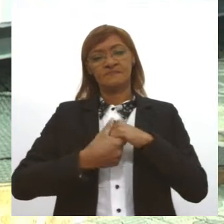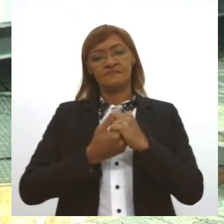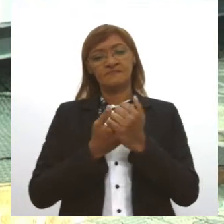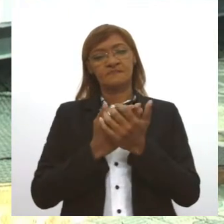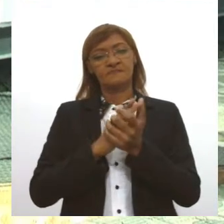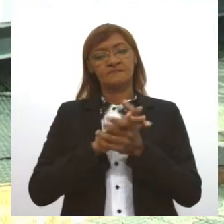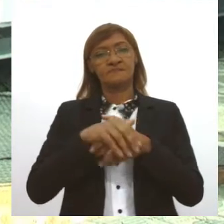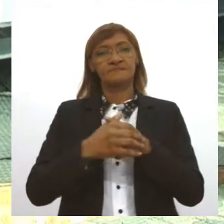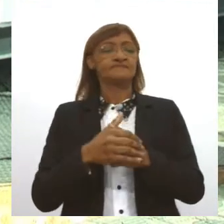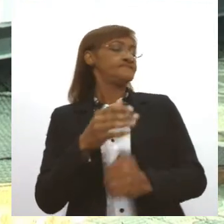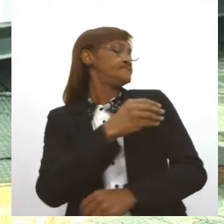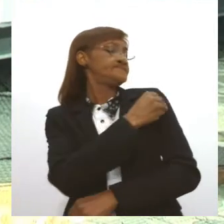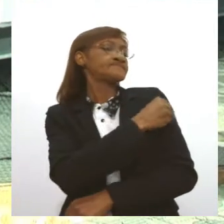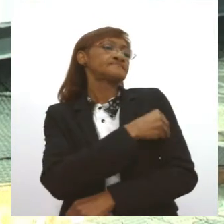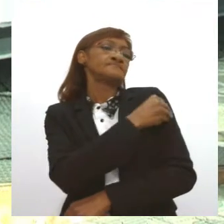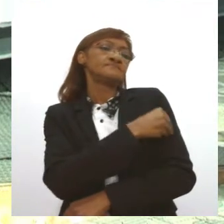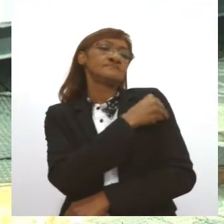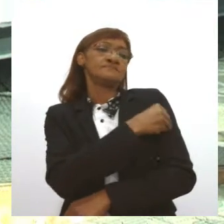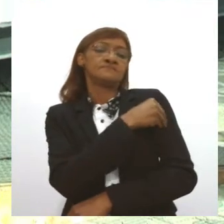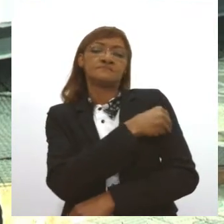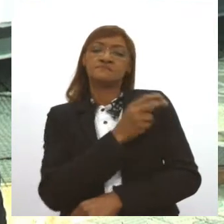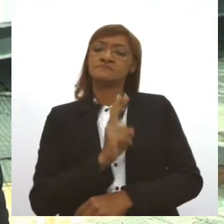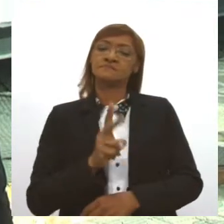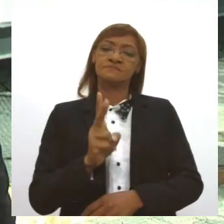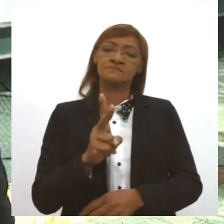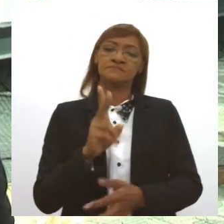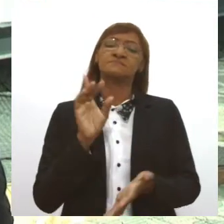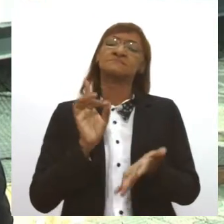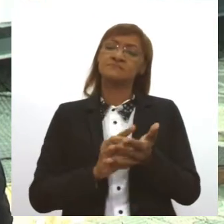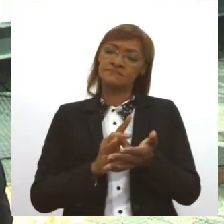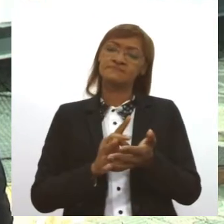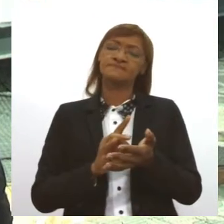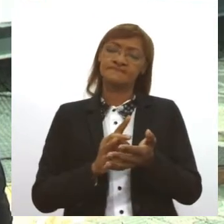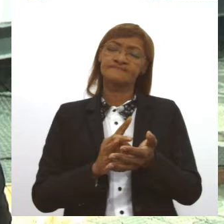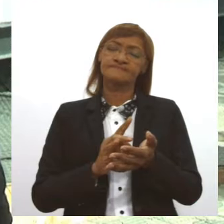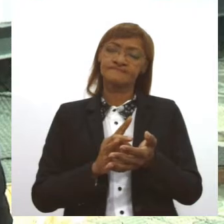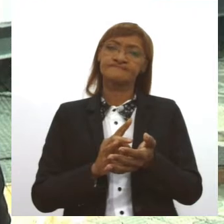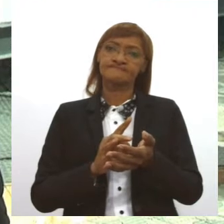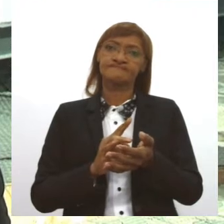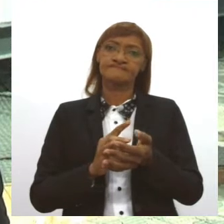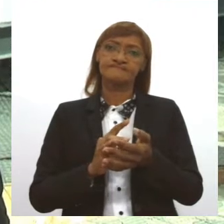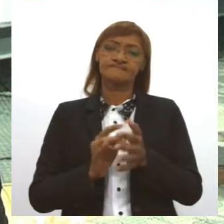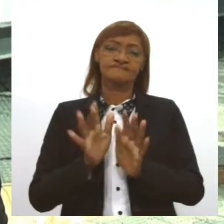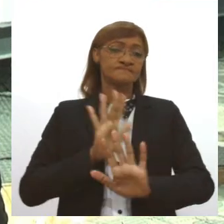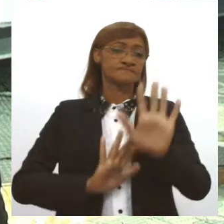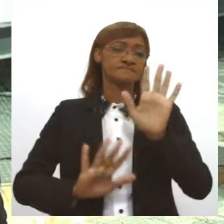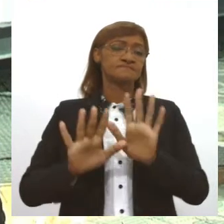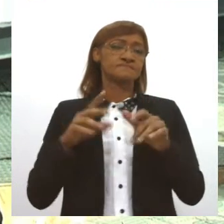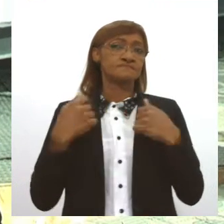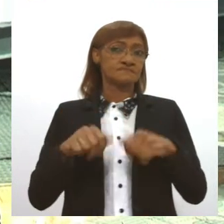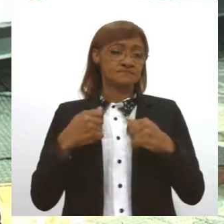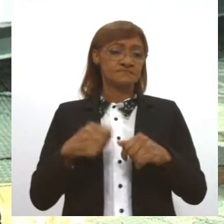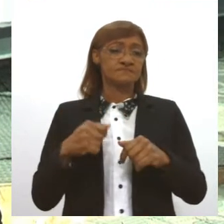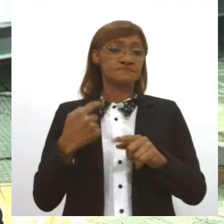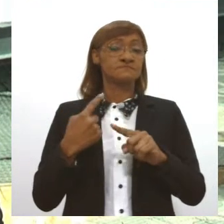do álcool gel, que tome realmente os cuidados, porque está realmente alto